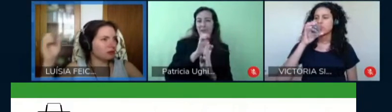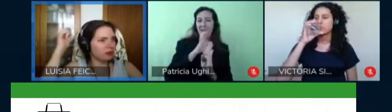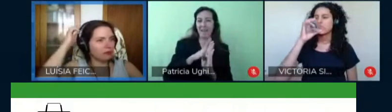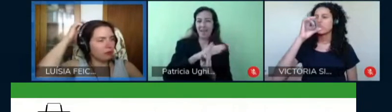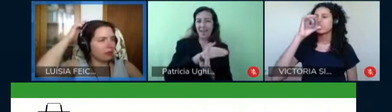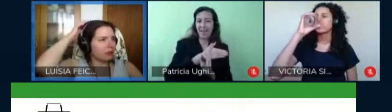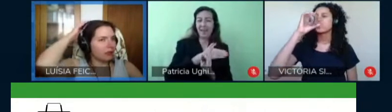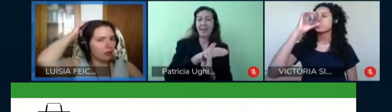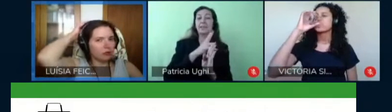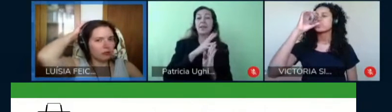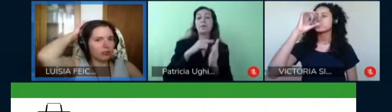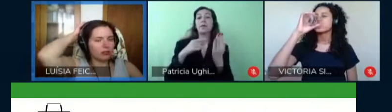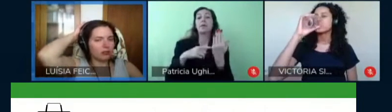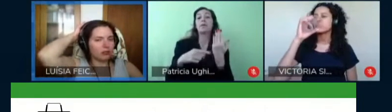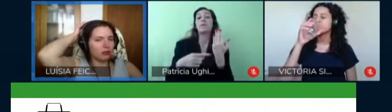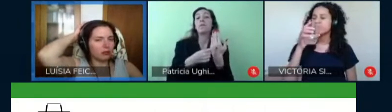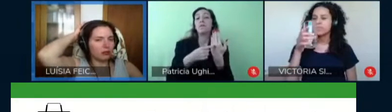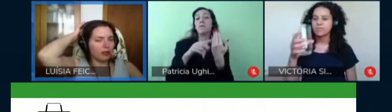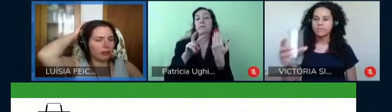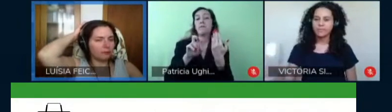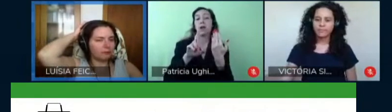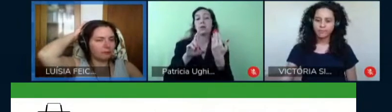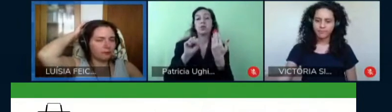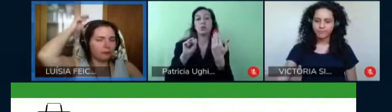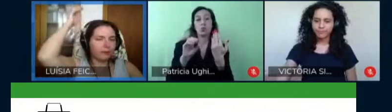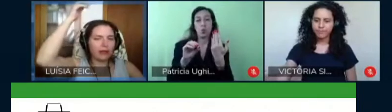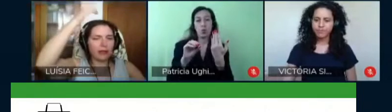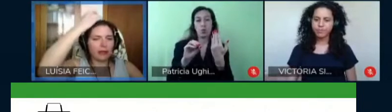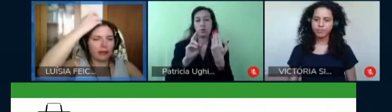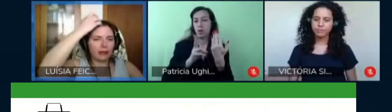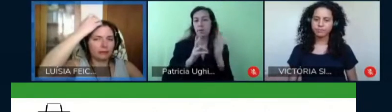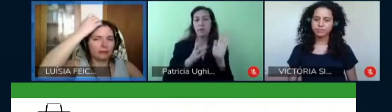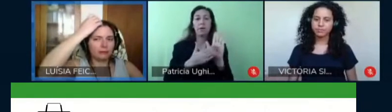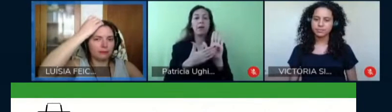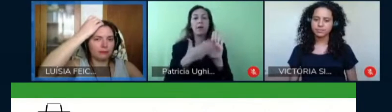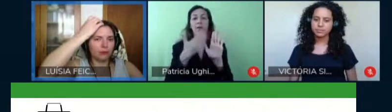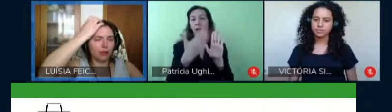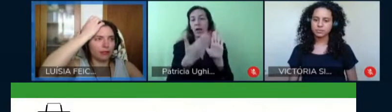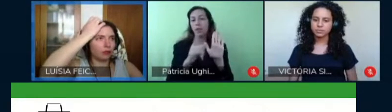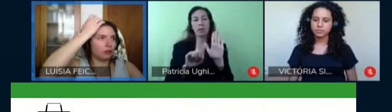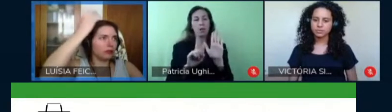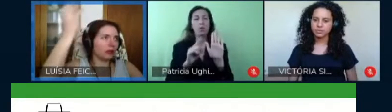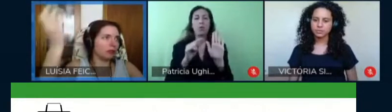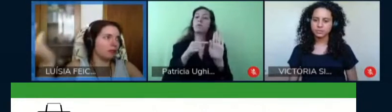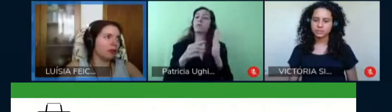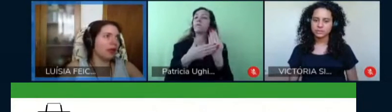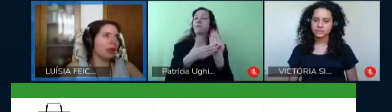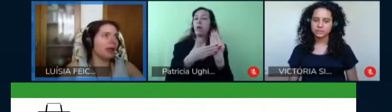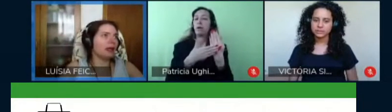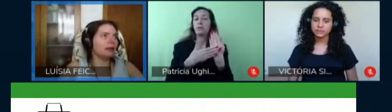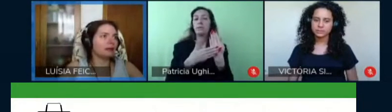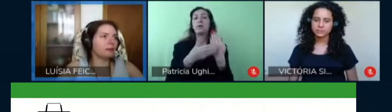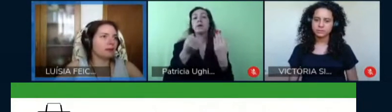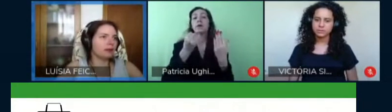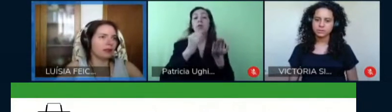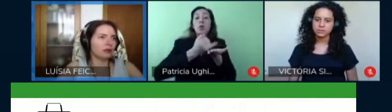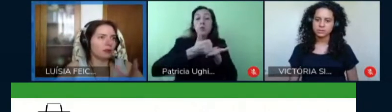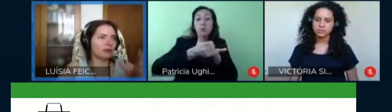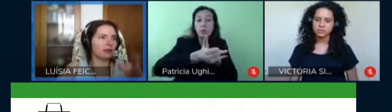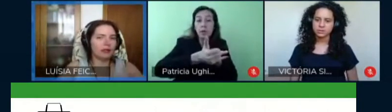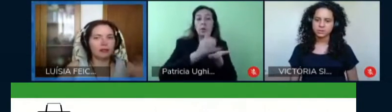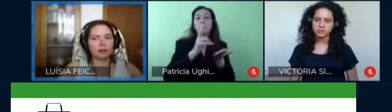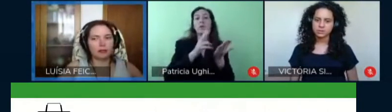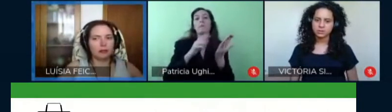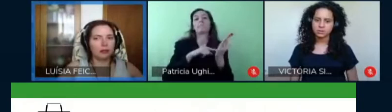no anverso da folha. Ou seja, se eu tiver a introdução, ela sempre vai